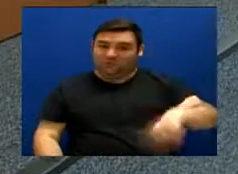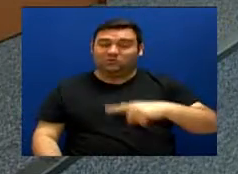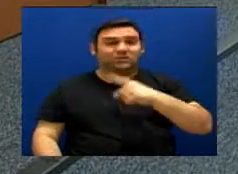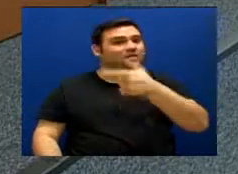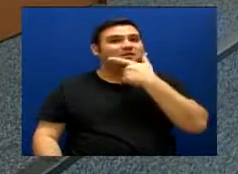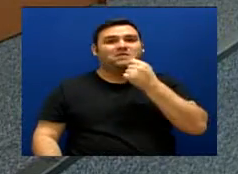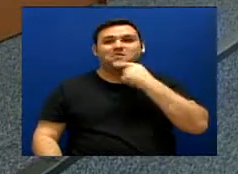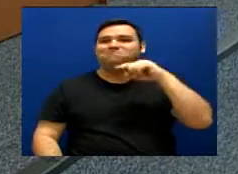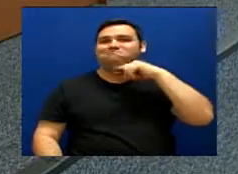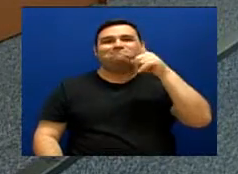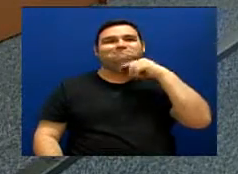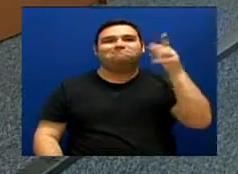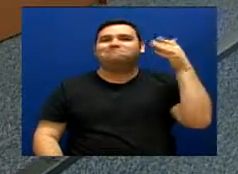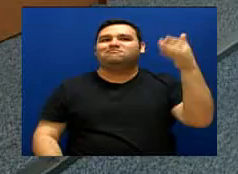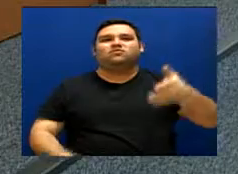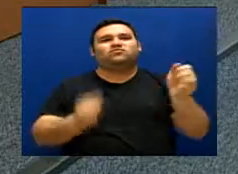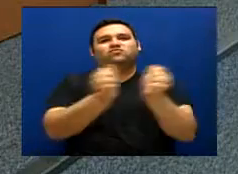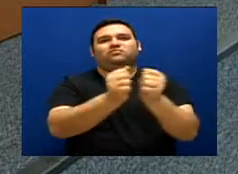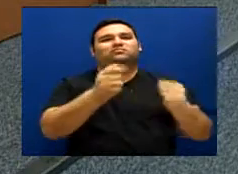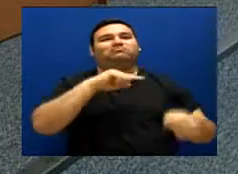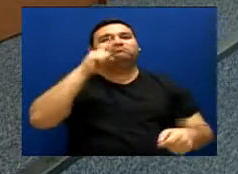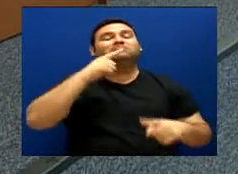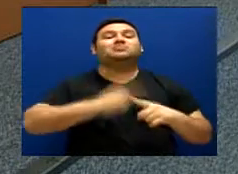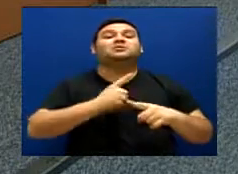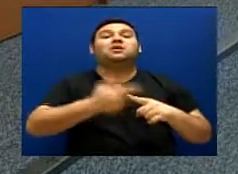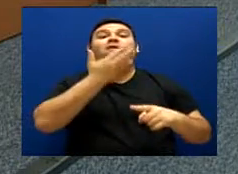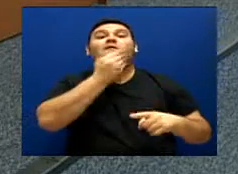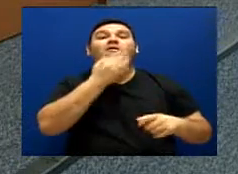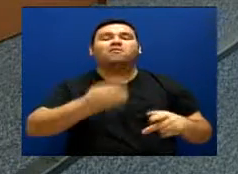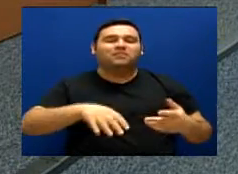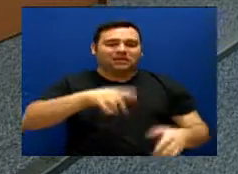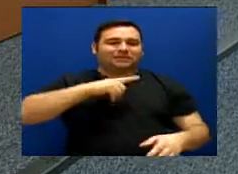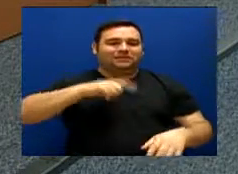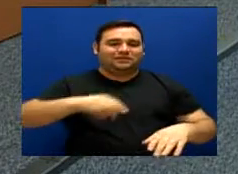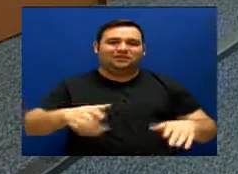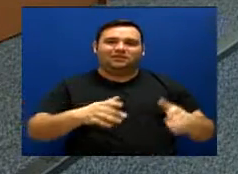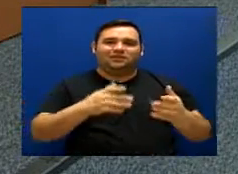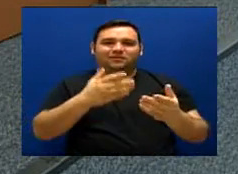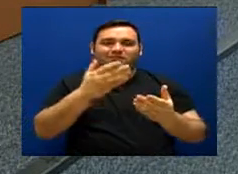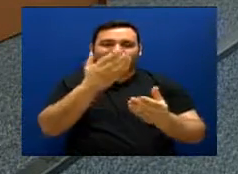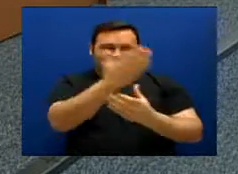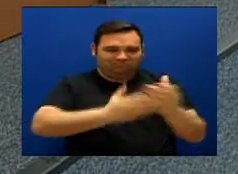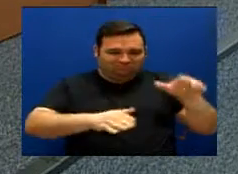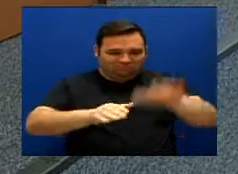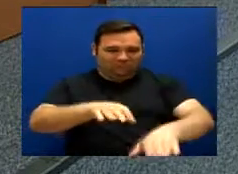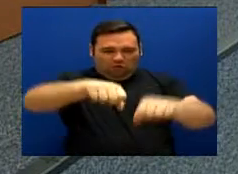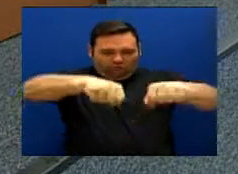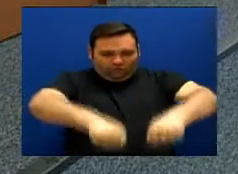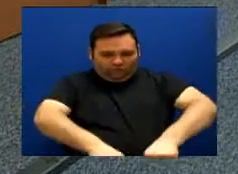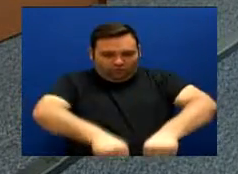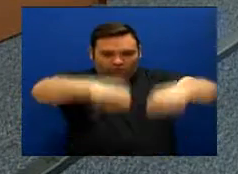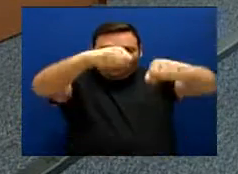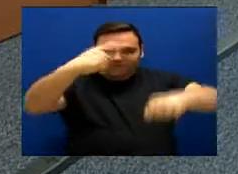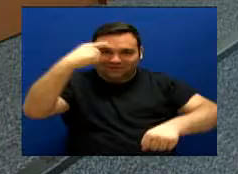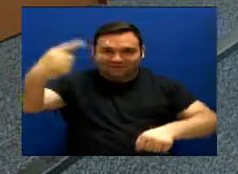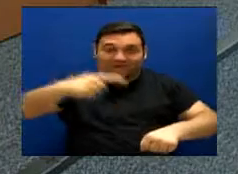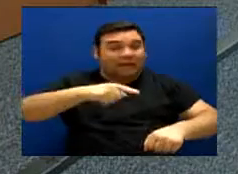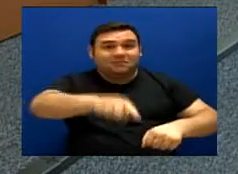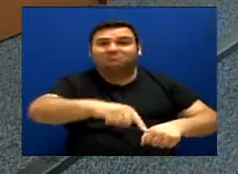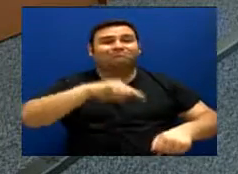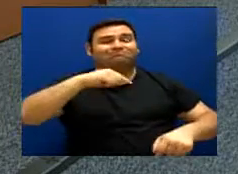pôde estar presente porque o chapeiro dele o abandonou. E ele tinha combinado com a gente de ir